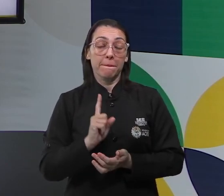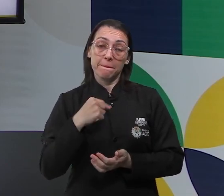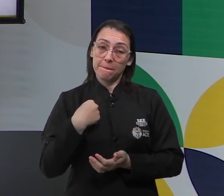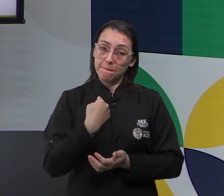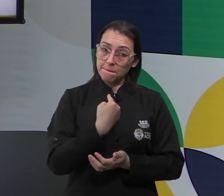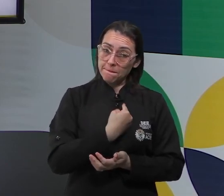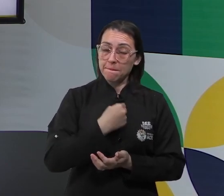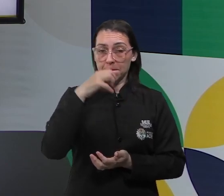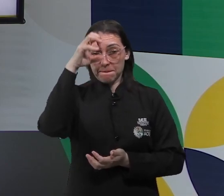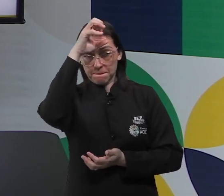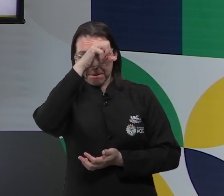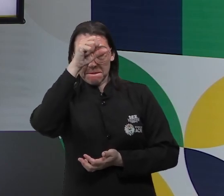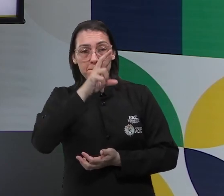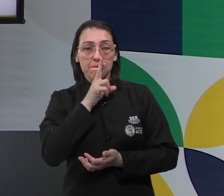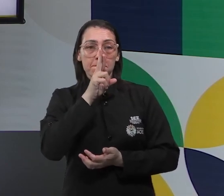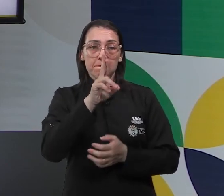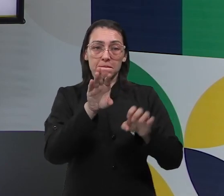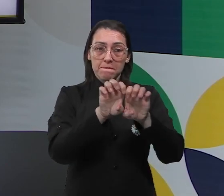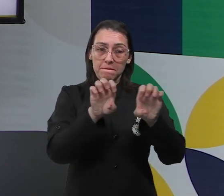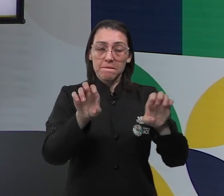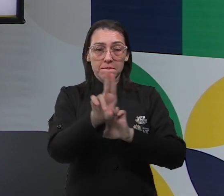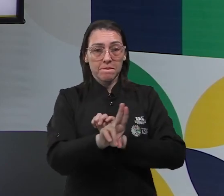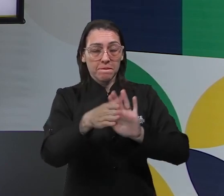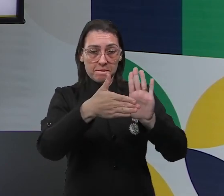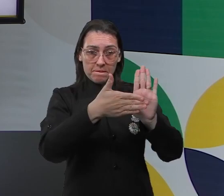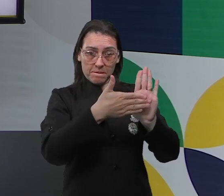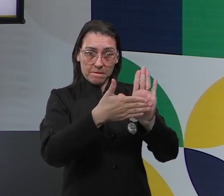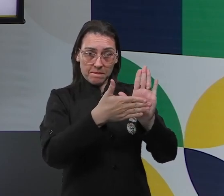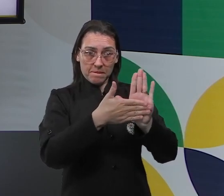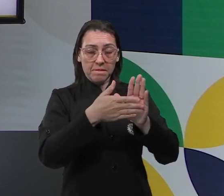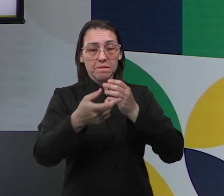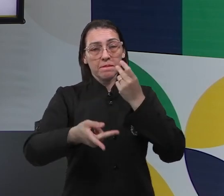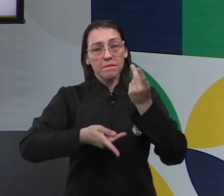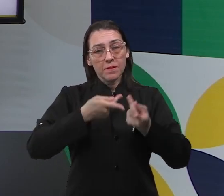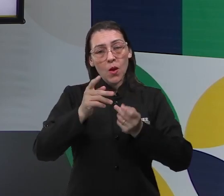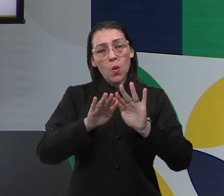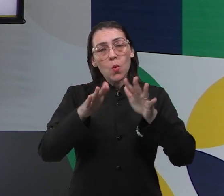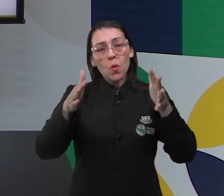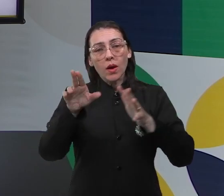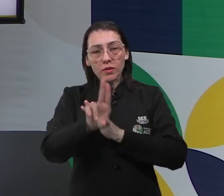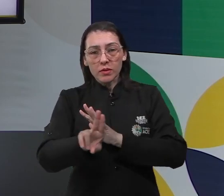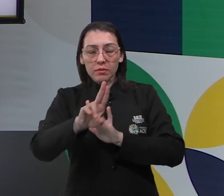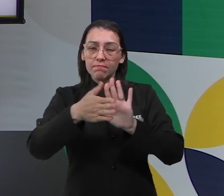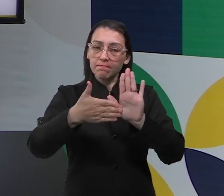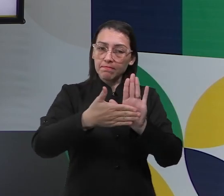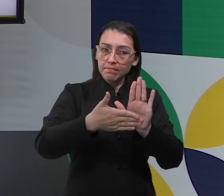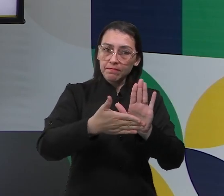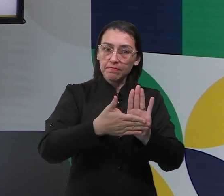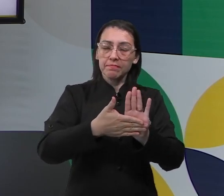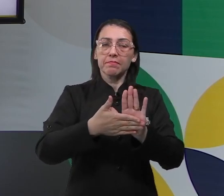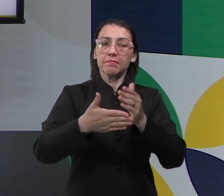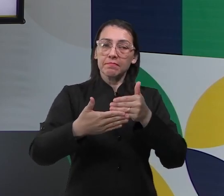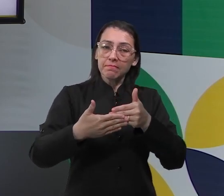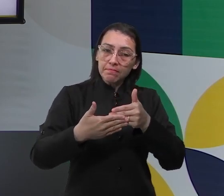Nós aprendemos a resolver uma equação usando as propriedades, dizendo quais propriedades nós estamos usando.